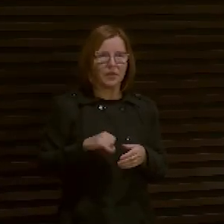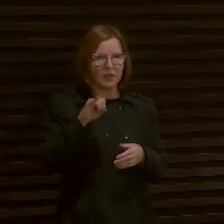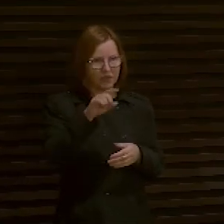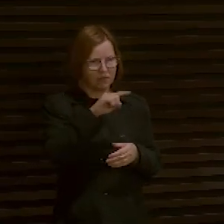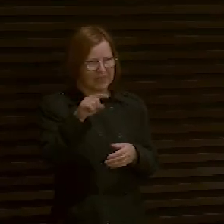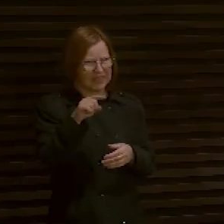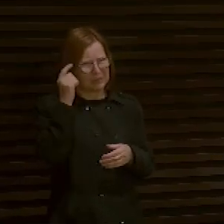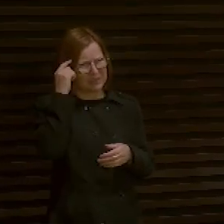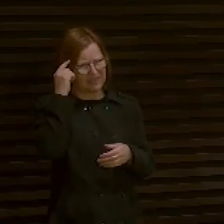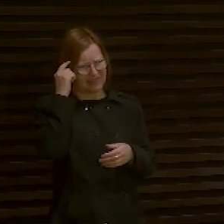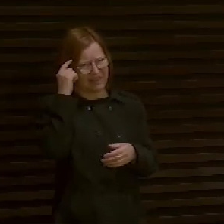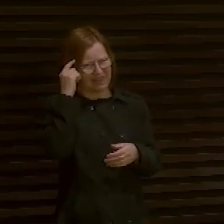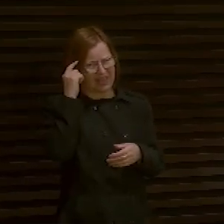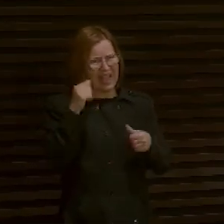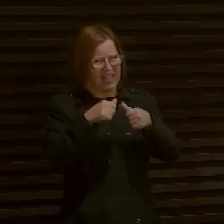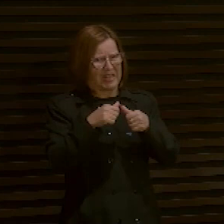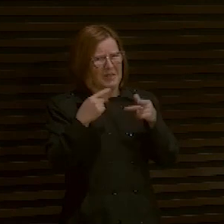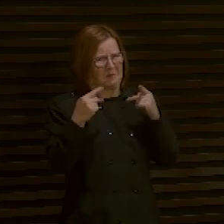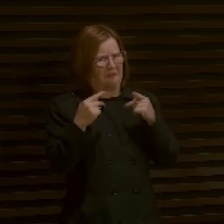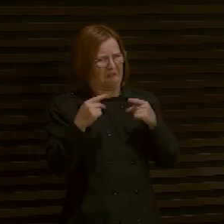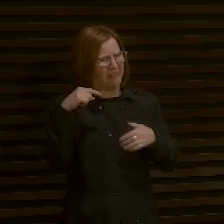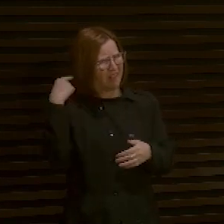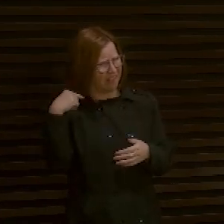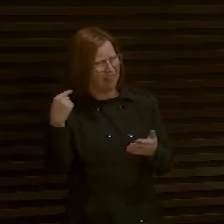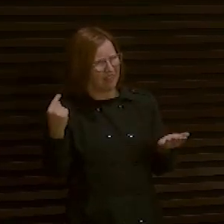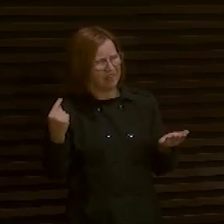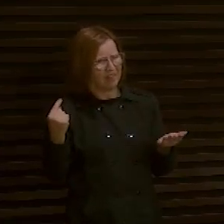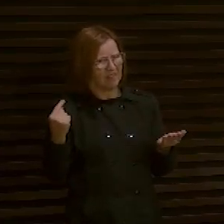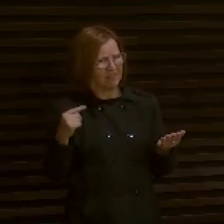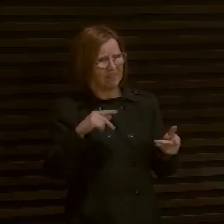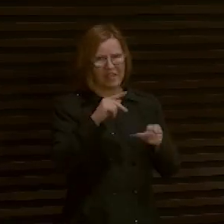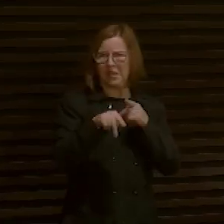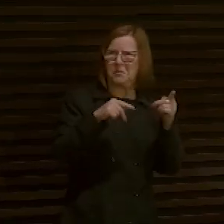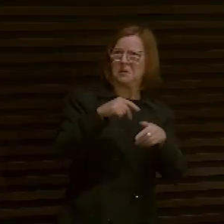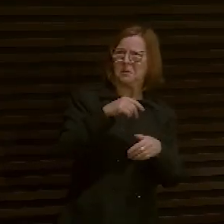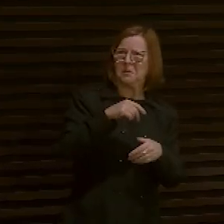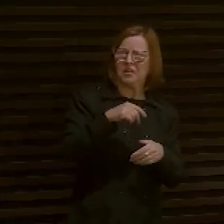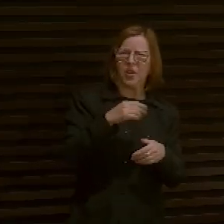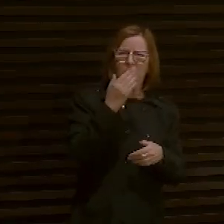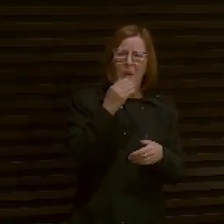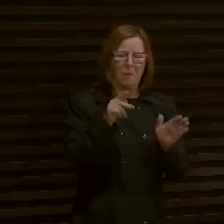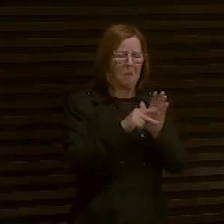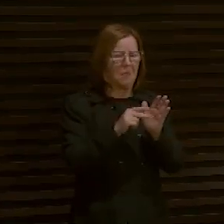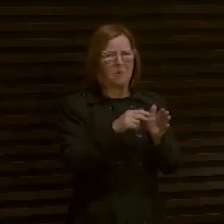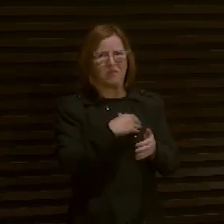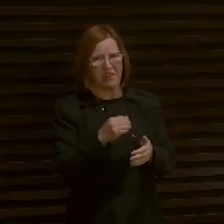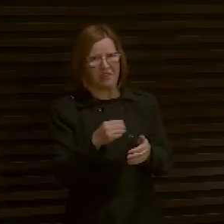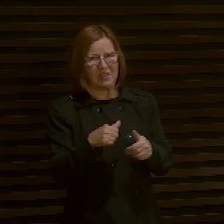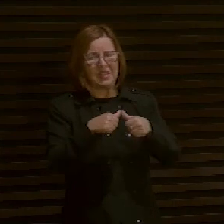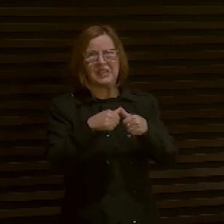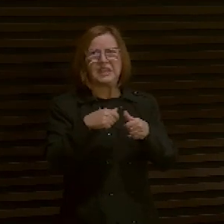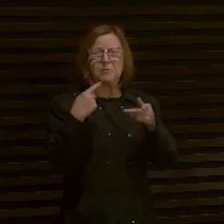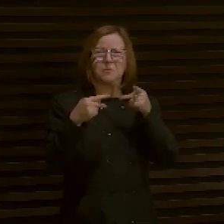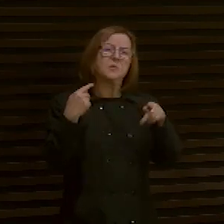maluco. Eliseu está maluco. As pessoas estão comendo os próprios filhos, e Eliseu está dizendo que daqui